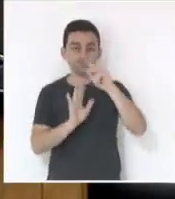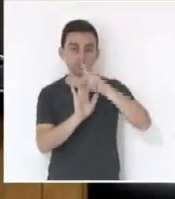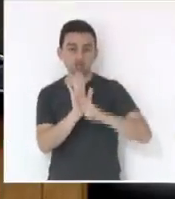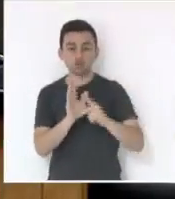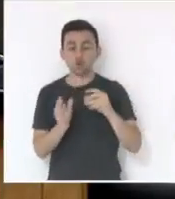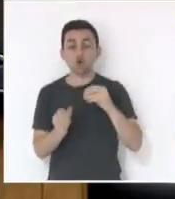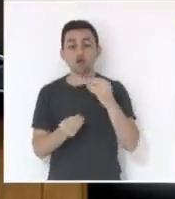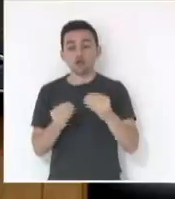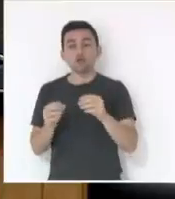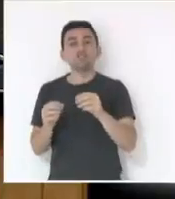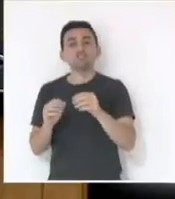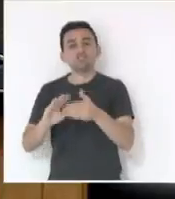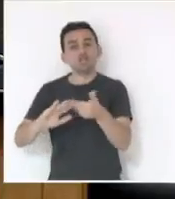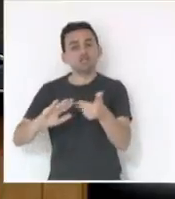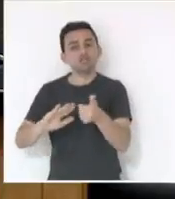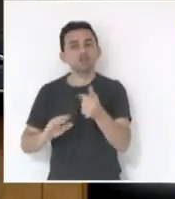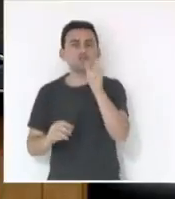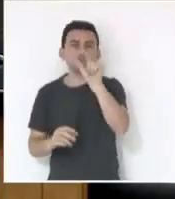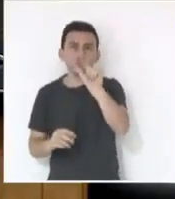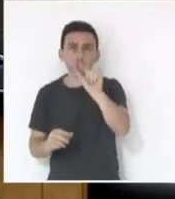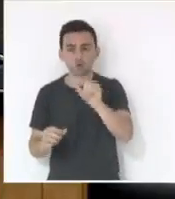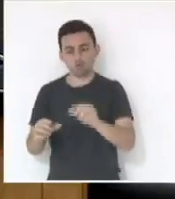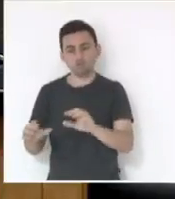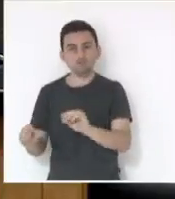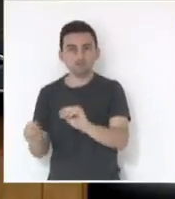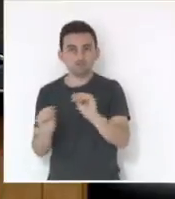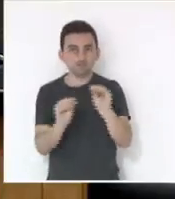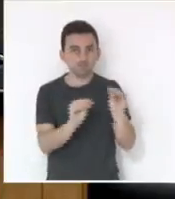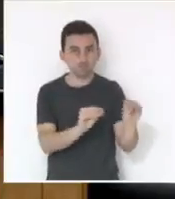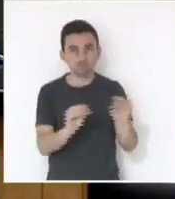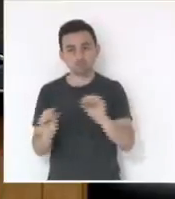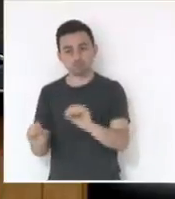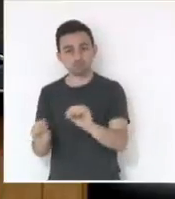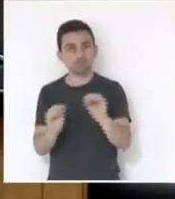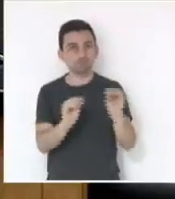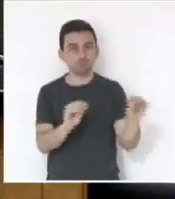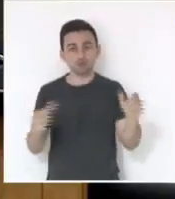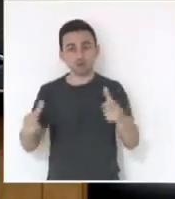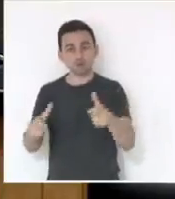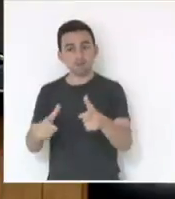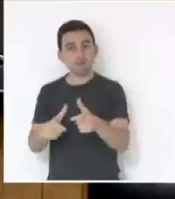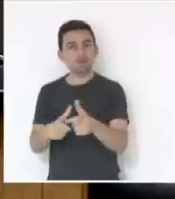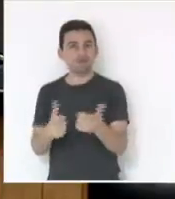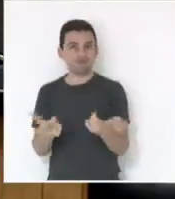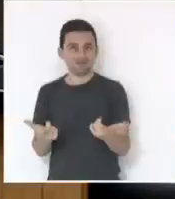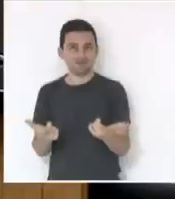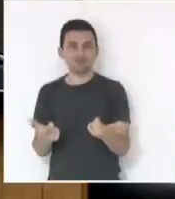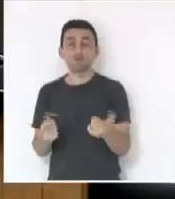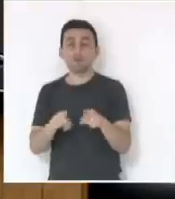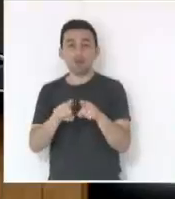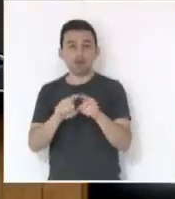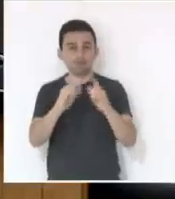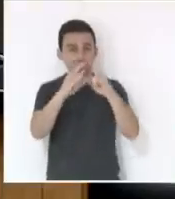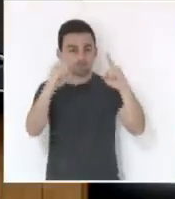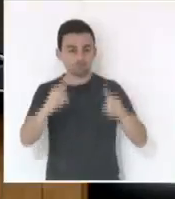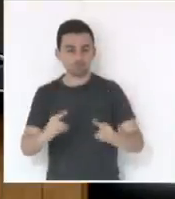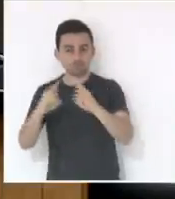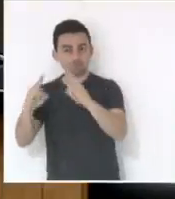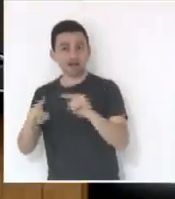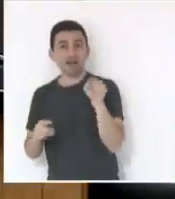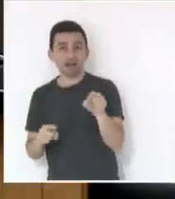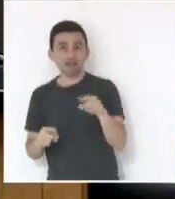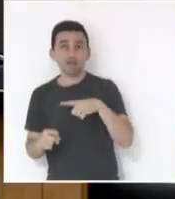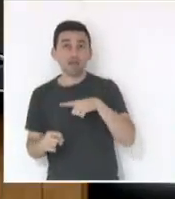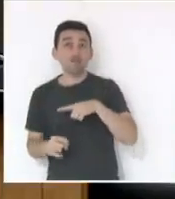pessoas gradativamente. Inclusive, ali no meio desses acampados ali, tem pessoas que